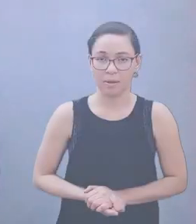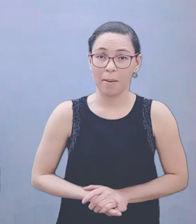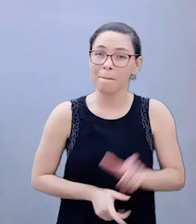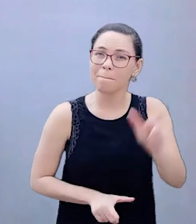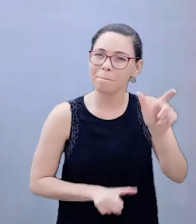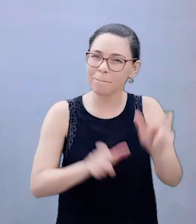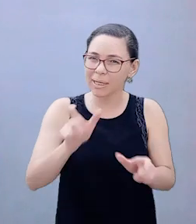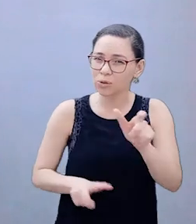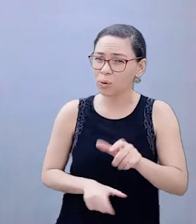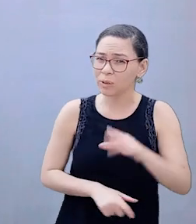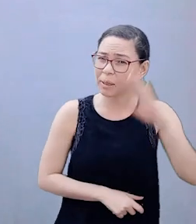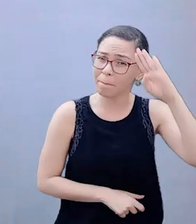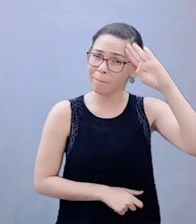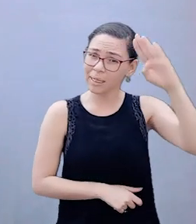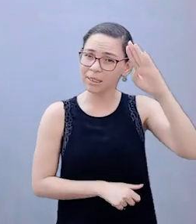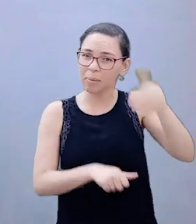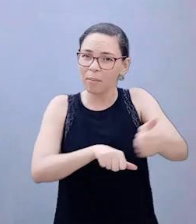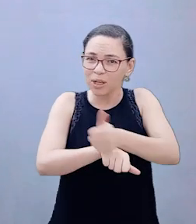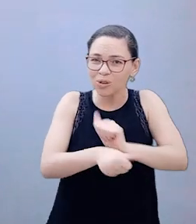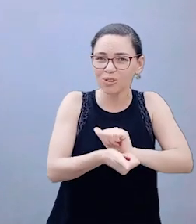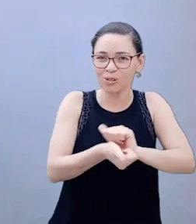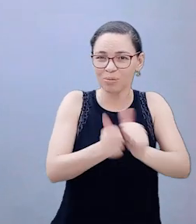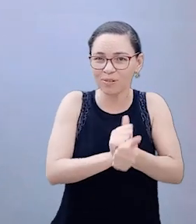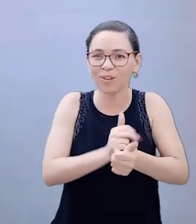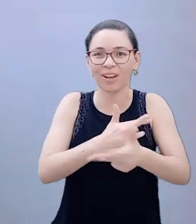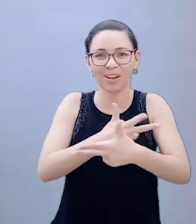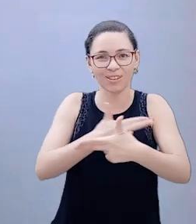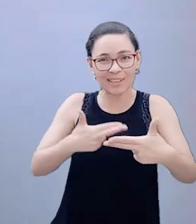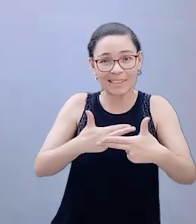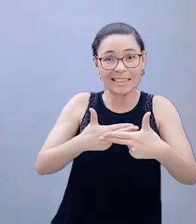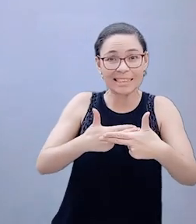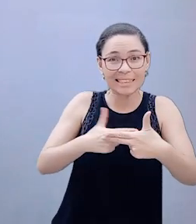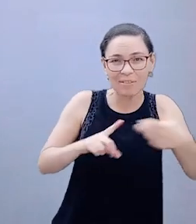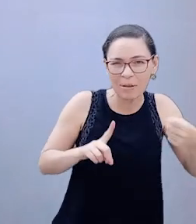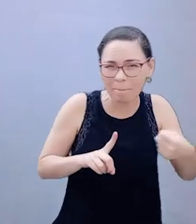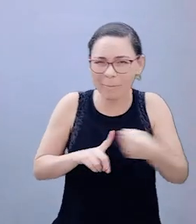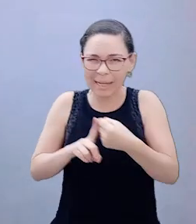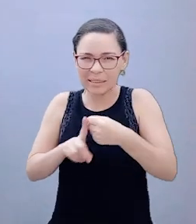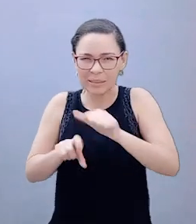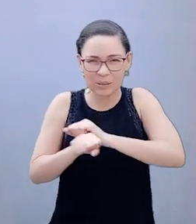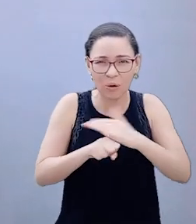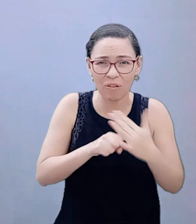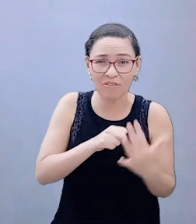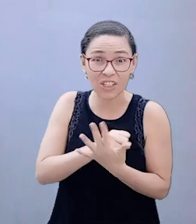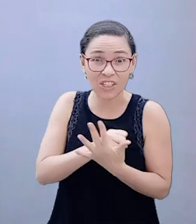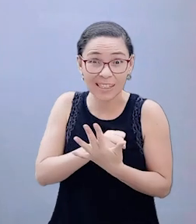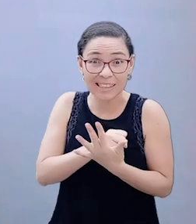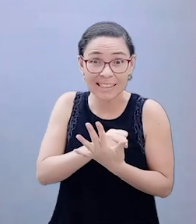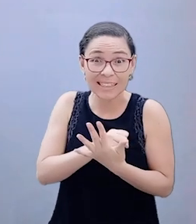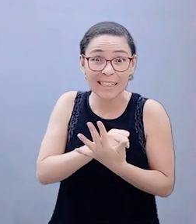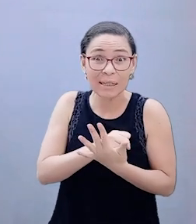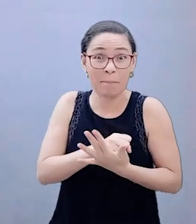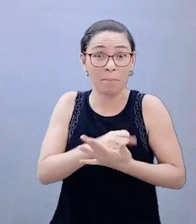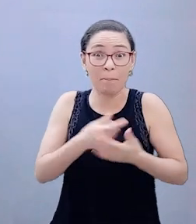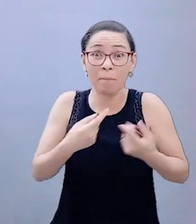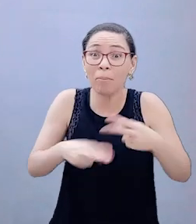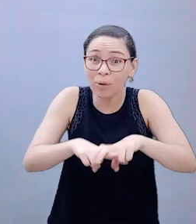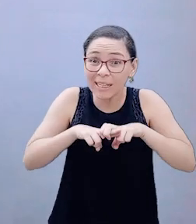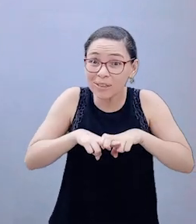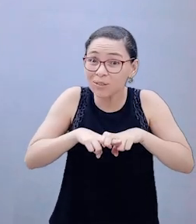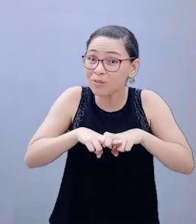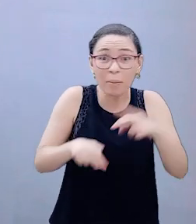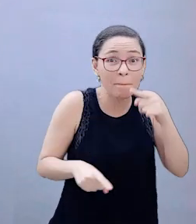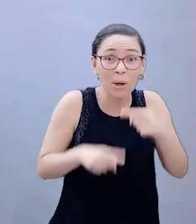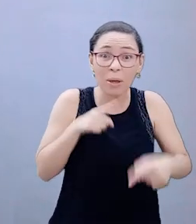Todos nós fomos surpreendidos pela pandemia do coronavírus. Arenas, ginásios, praças não poderiam mais ser utilizadas